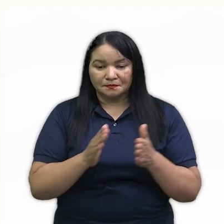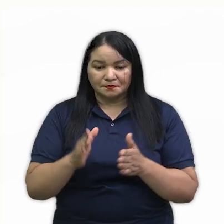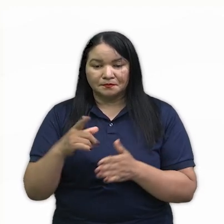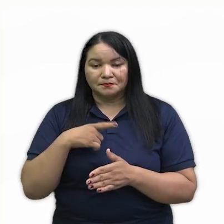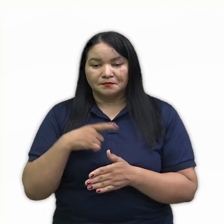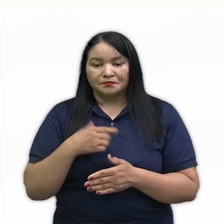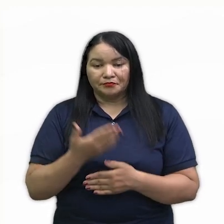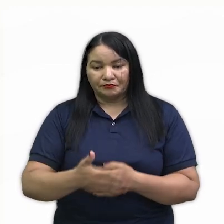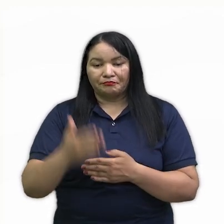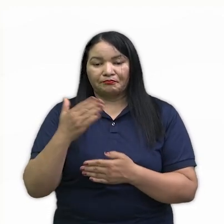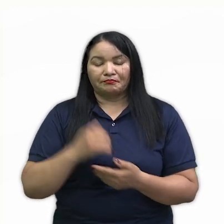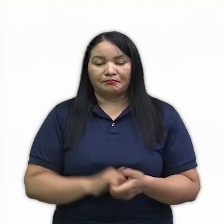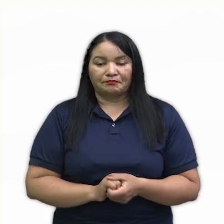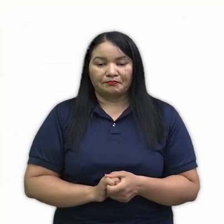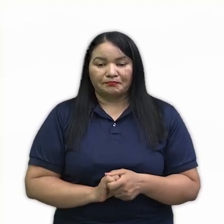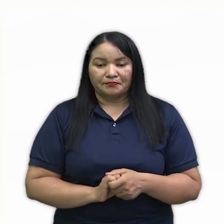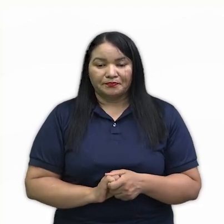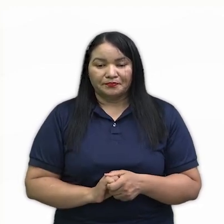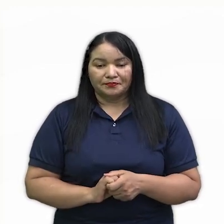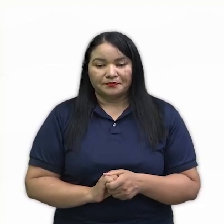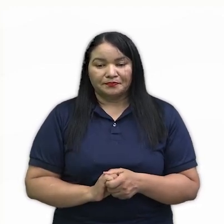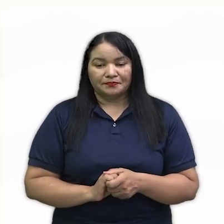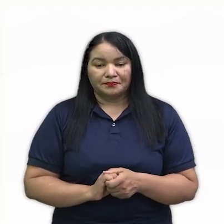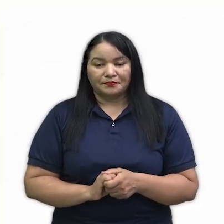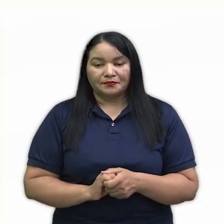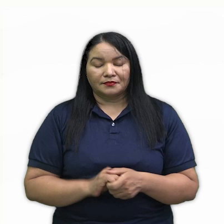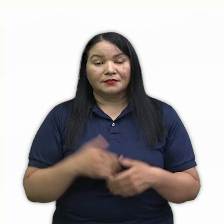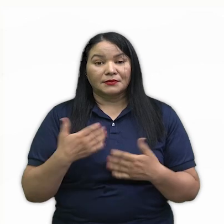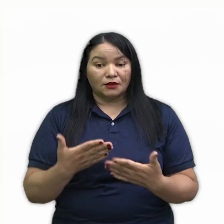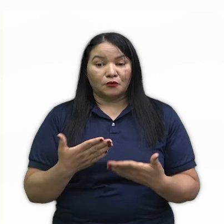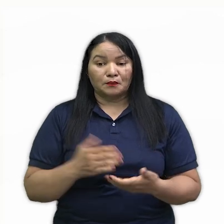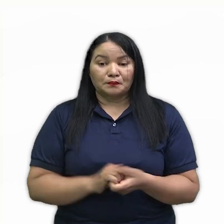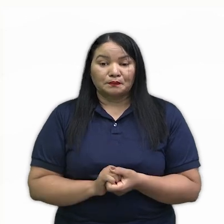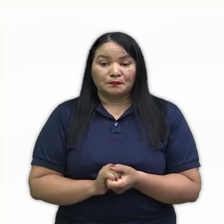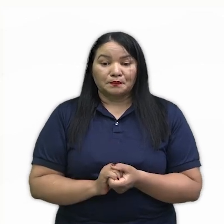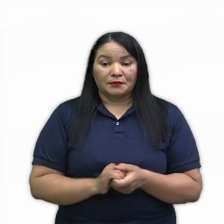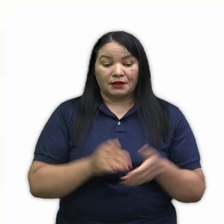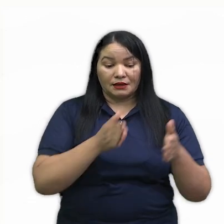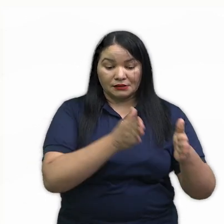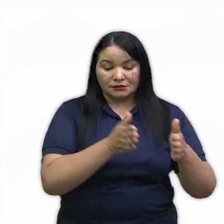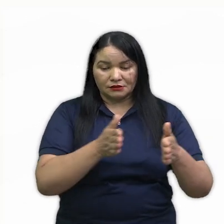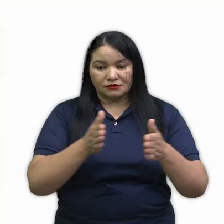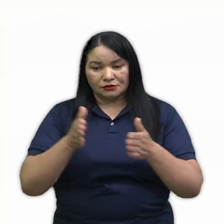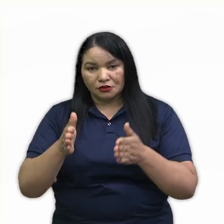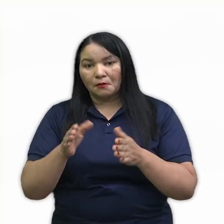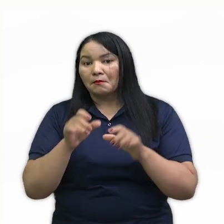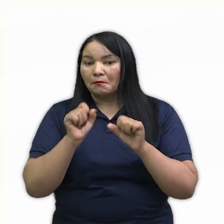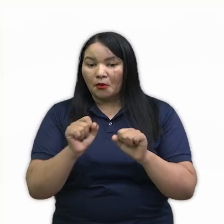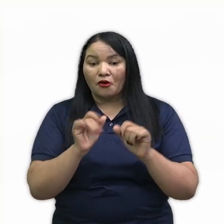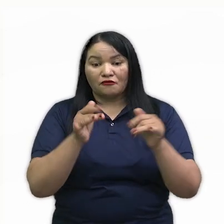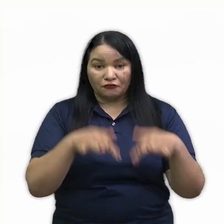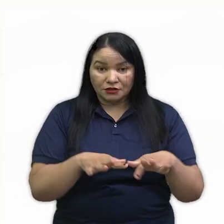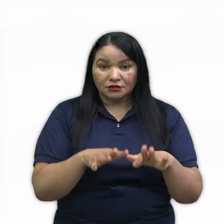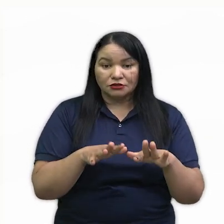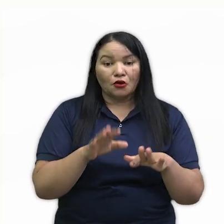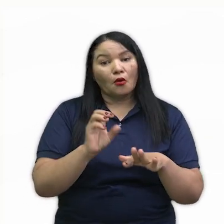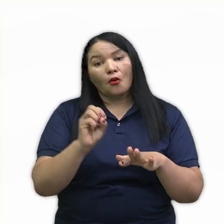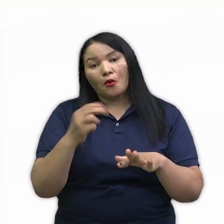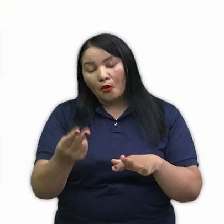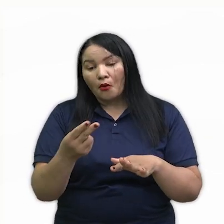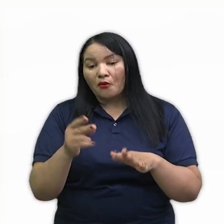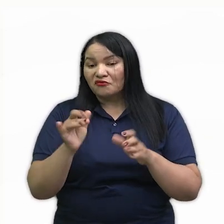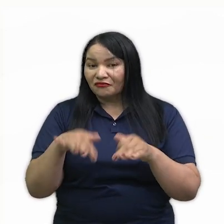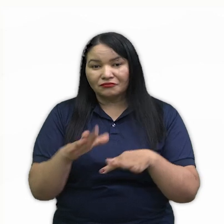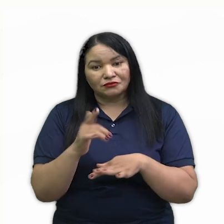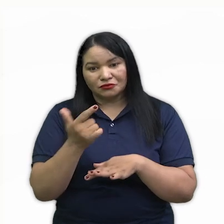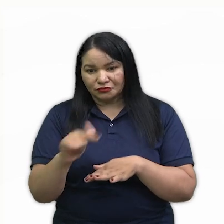vamos seguindo. Quanto ao número de termos, as sequências podem ser finitas ou infinitas, conforme nós já vimos,